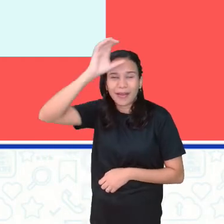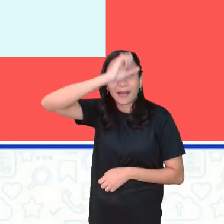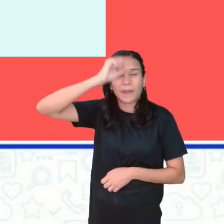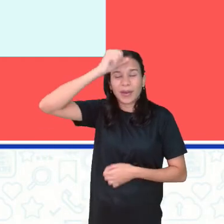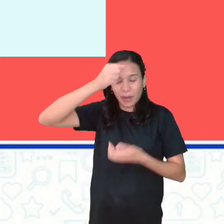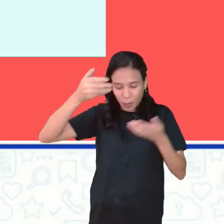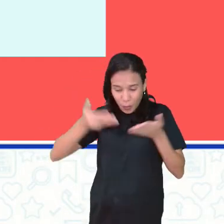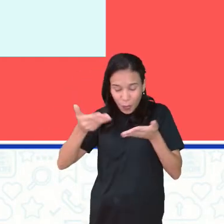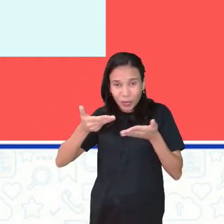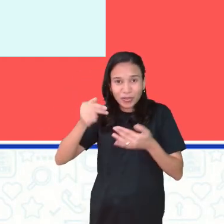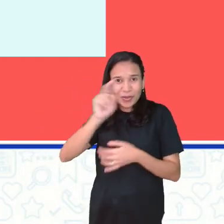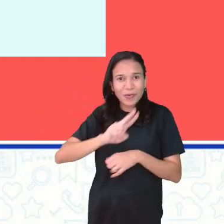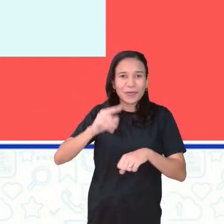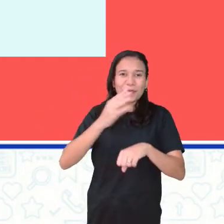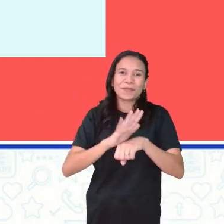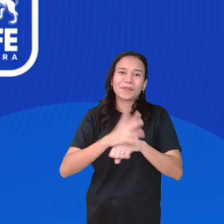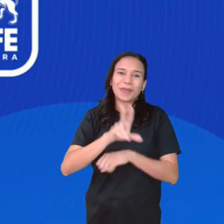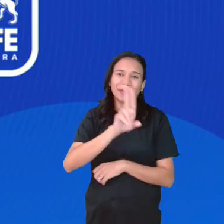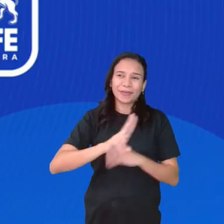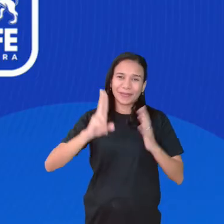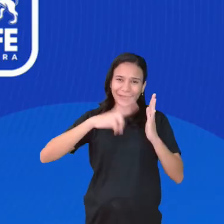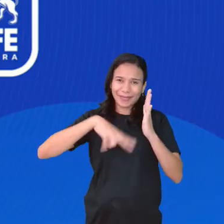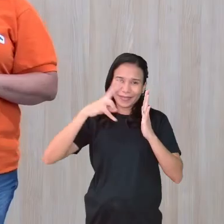aprendeu por meio dessa leitura.